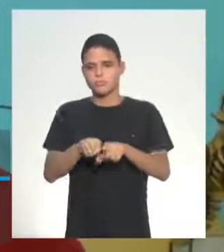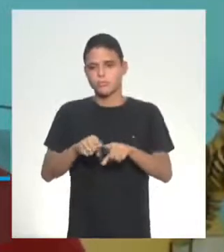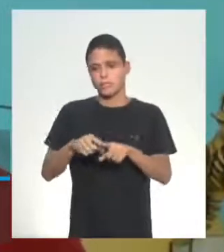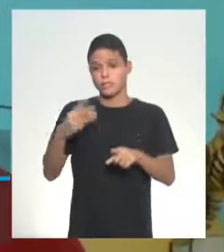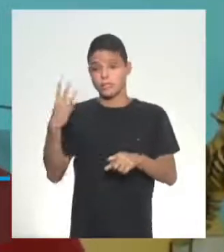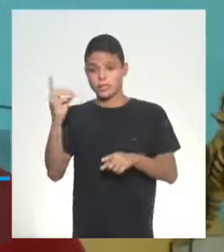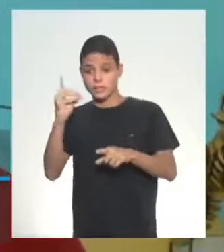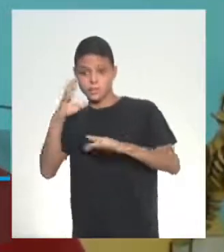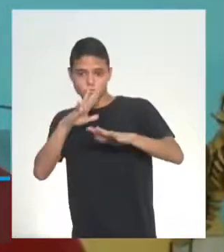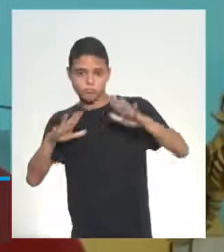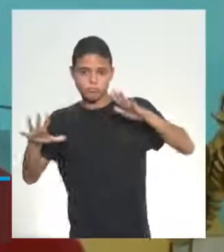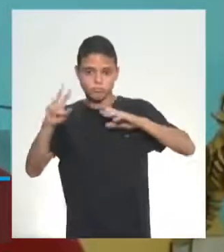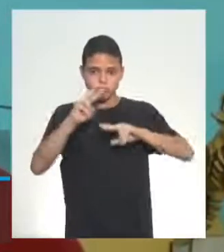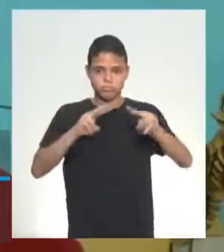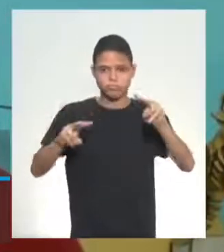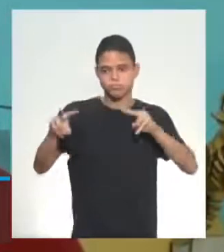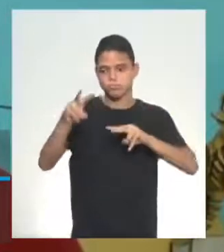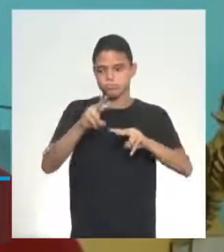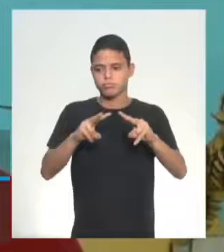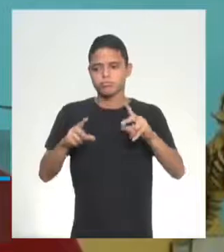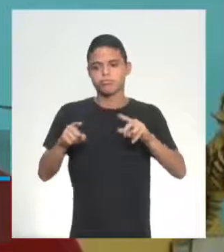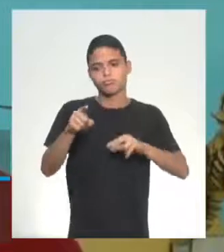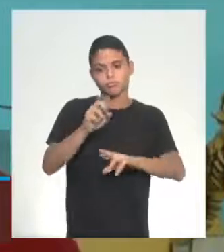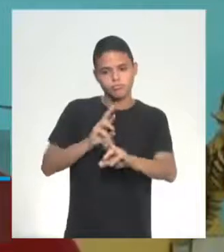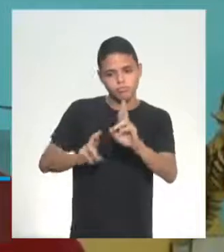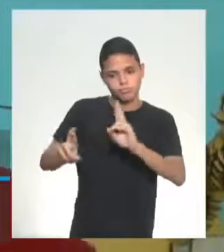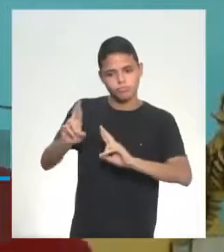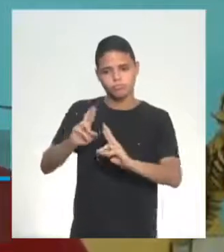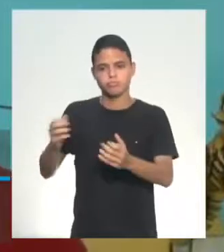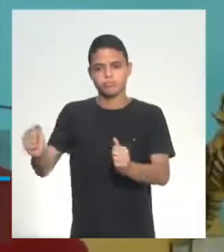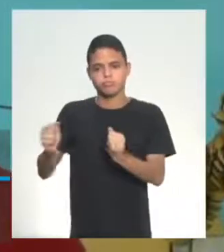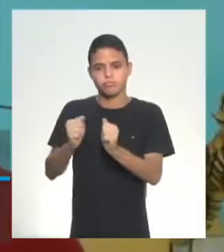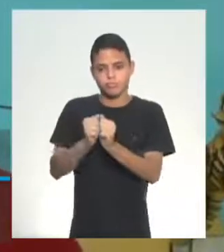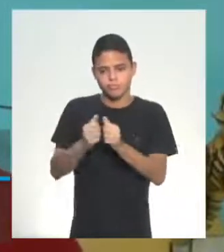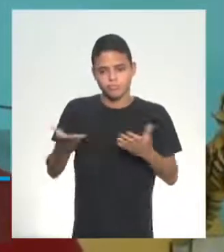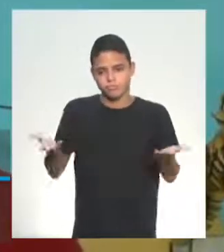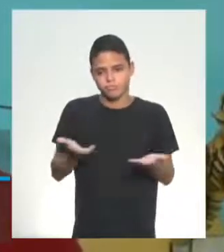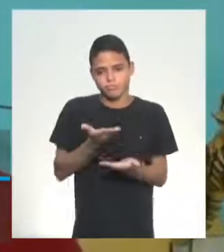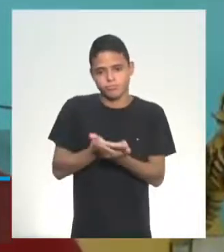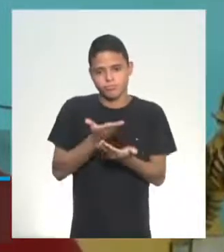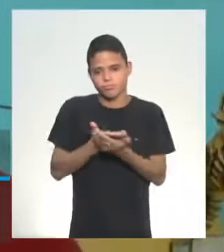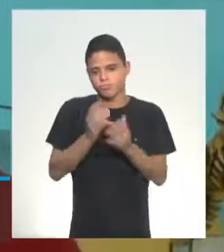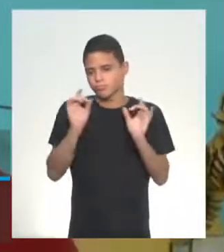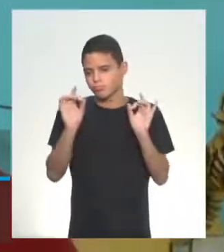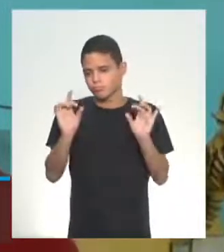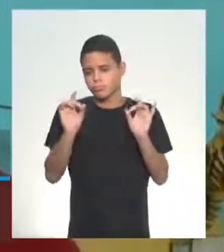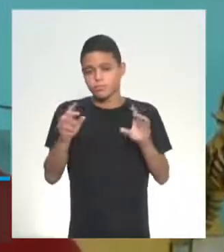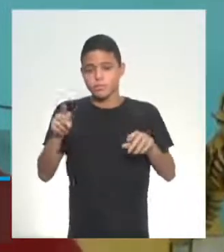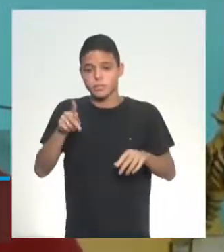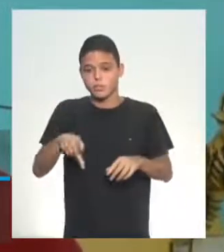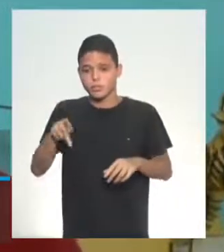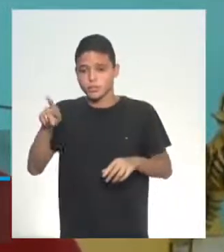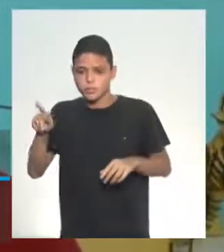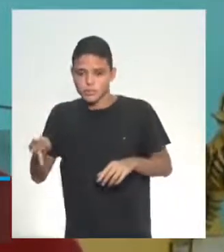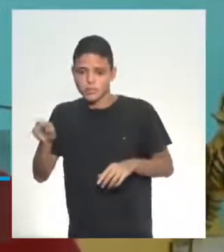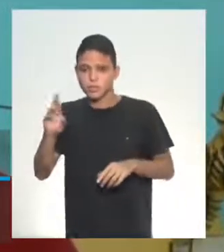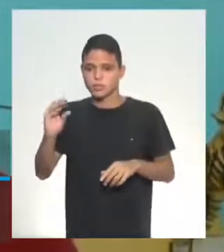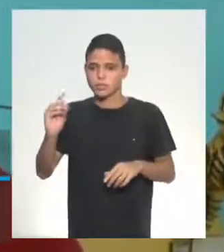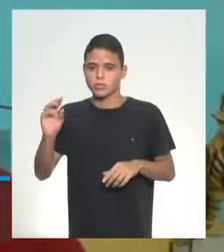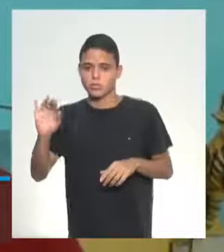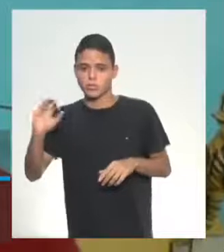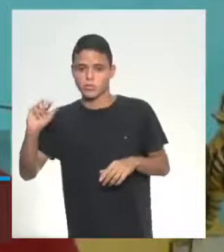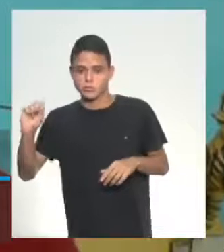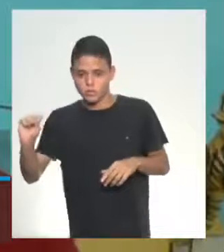aí aguardando, porque a gente vai ter uma aula fantástica para vocês hoje. É o professor Cássio, o professor Rodrigo, o professor